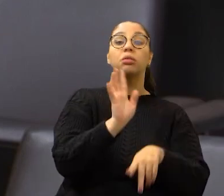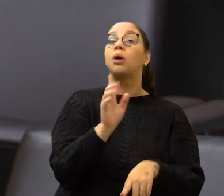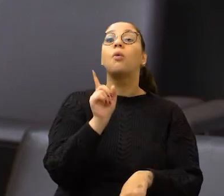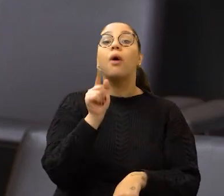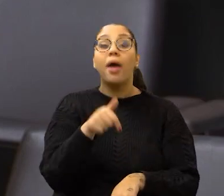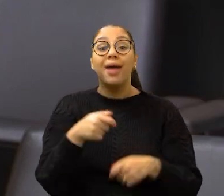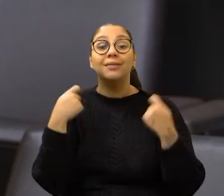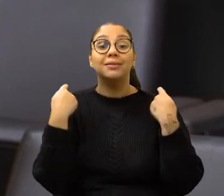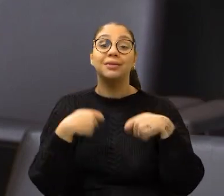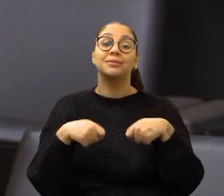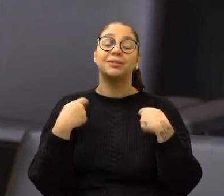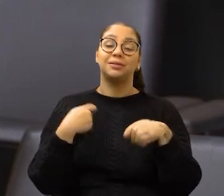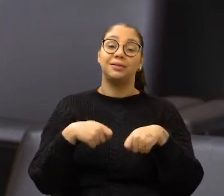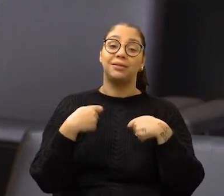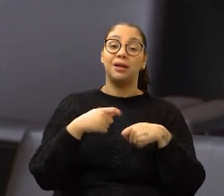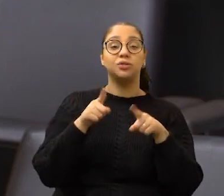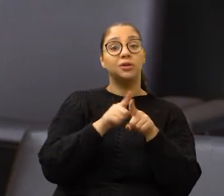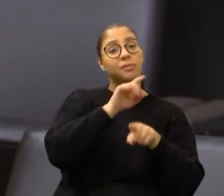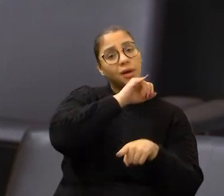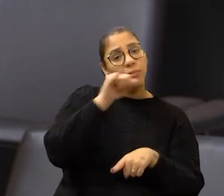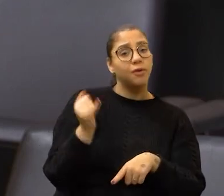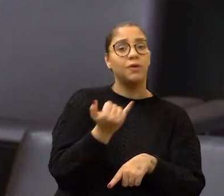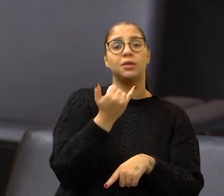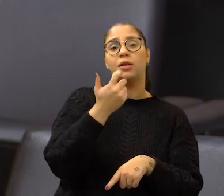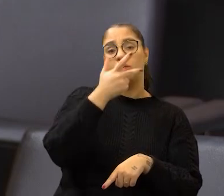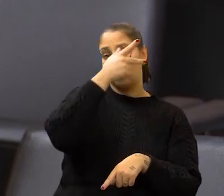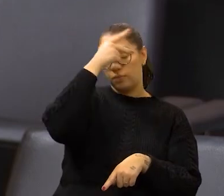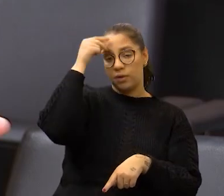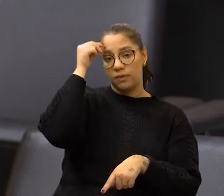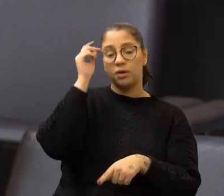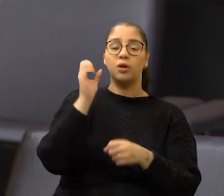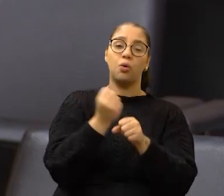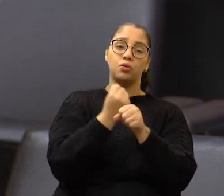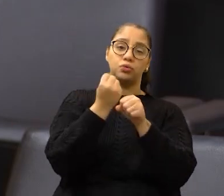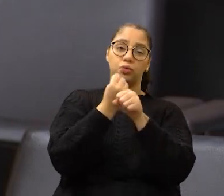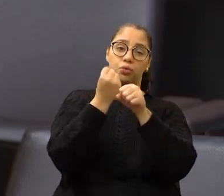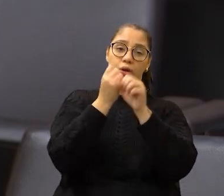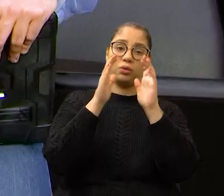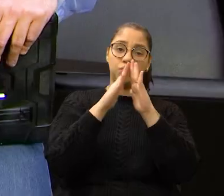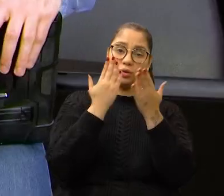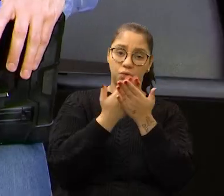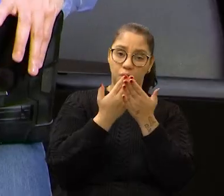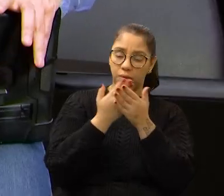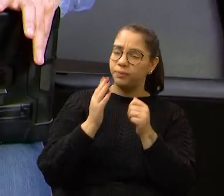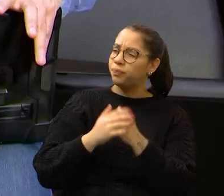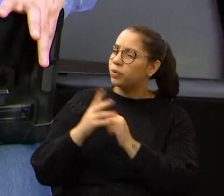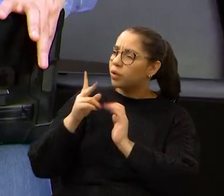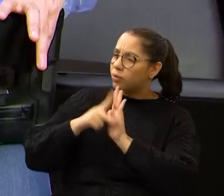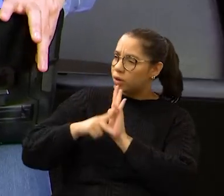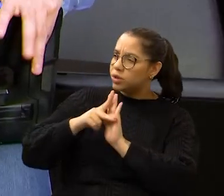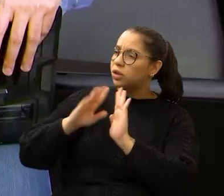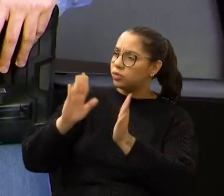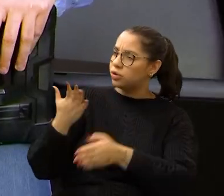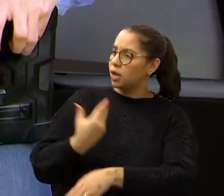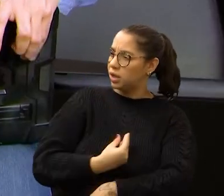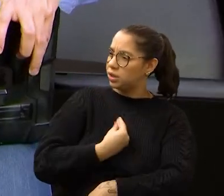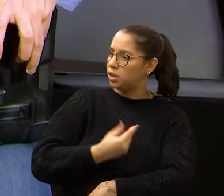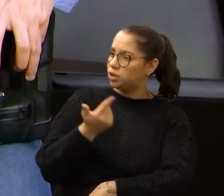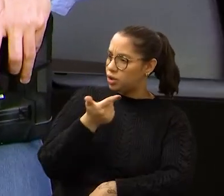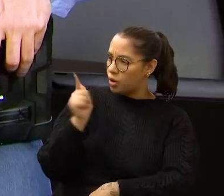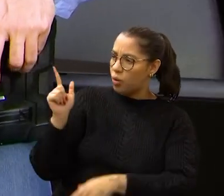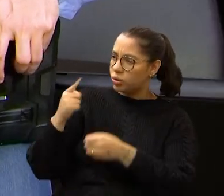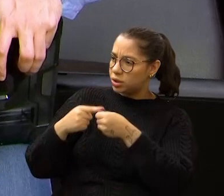populista, não é nada, é uma questão de necessidade e aproveitando que o prefeito está falando de construção de creche. E esse projeto já existe em alguma